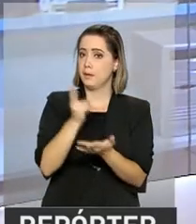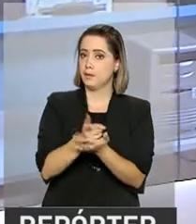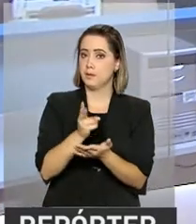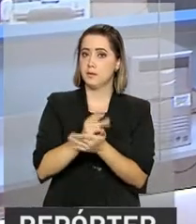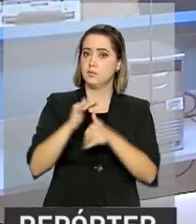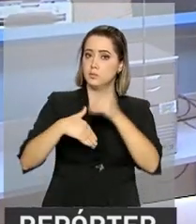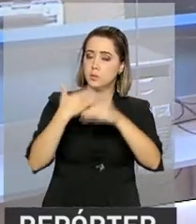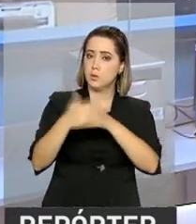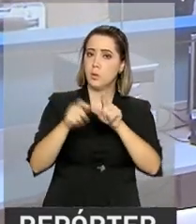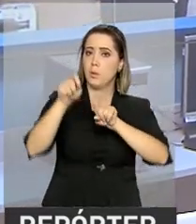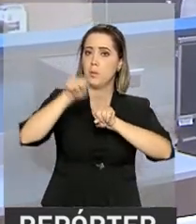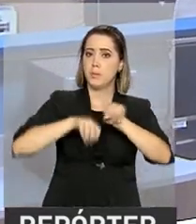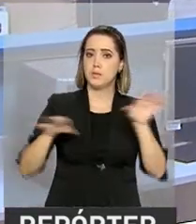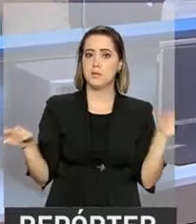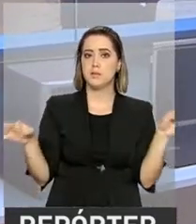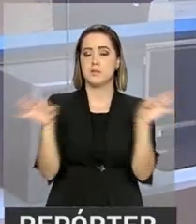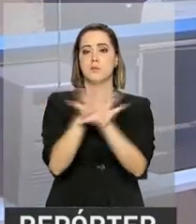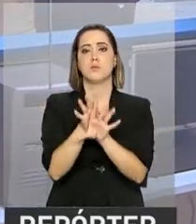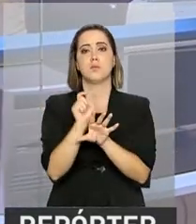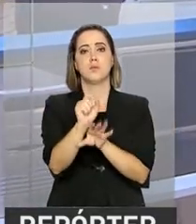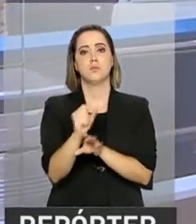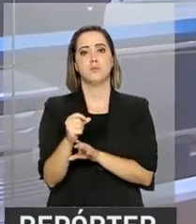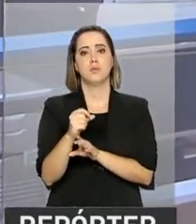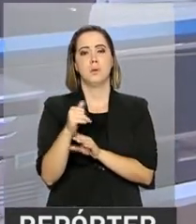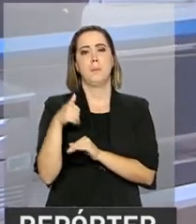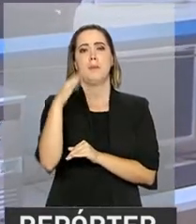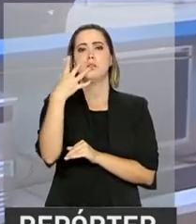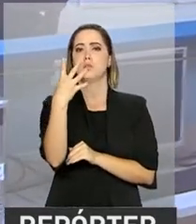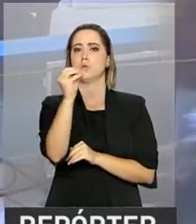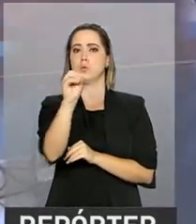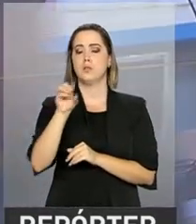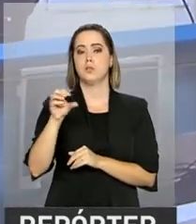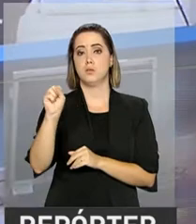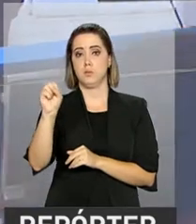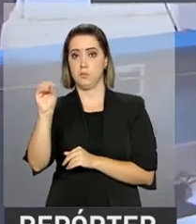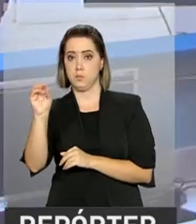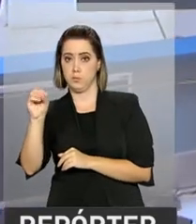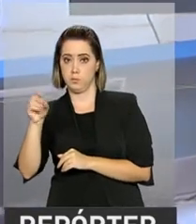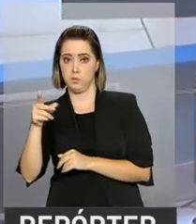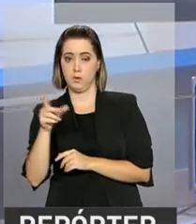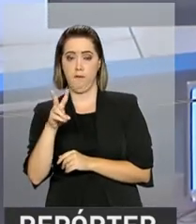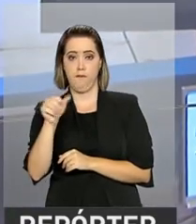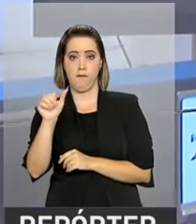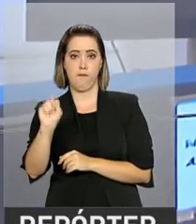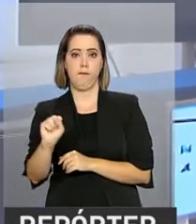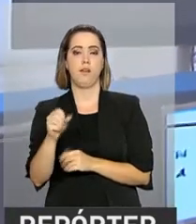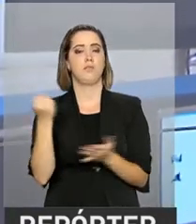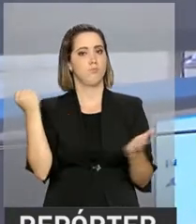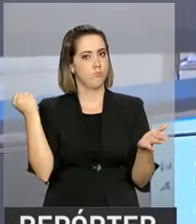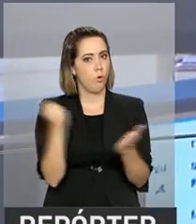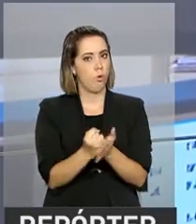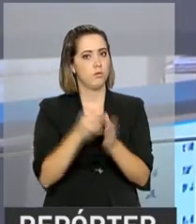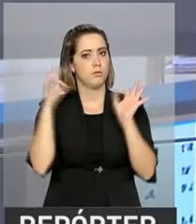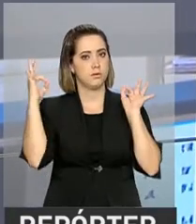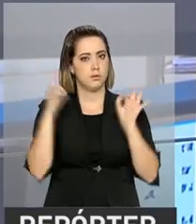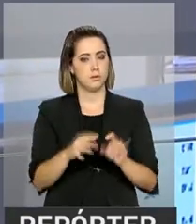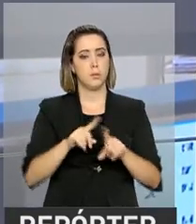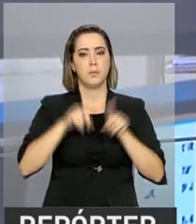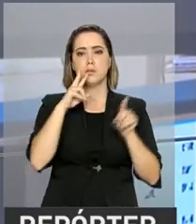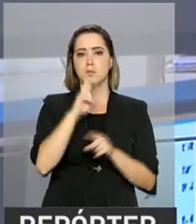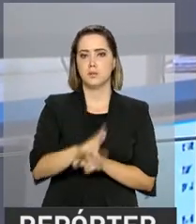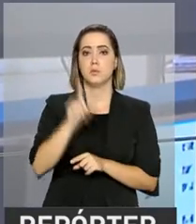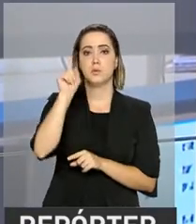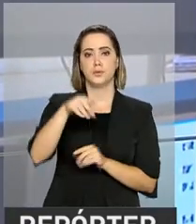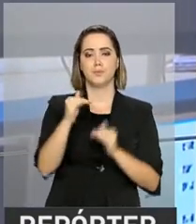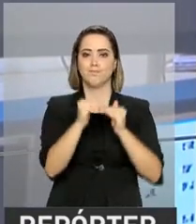o mês encerrou uma redução de mais de 40.800 postos de trabalho formais. Mas o resultado já é bem